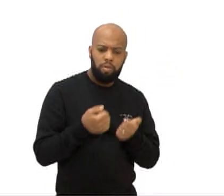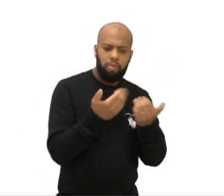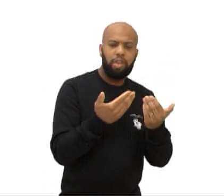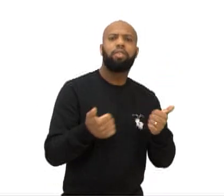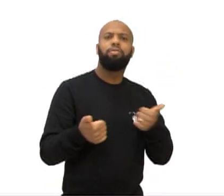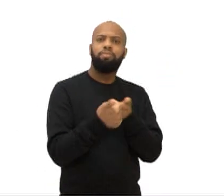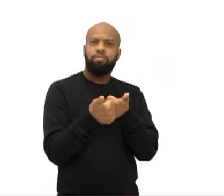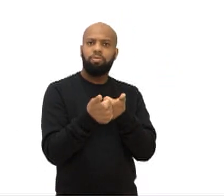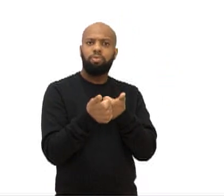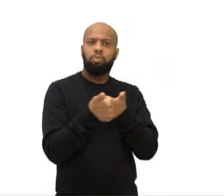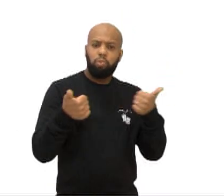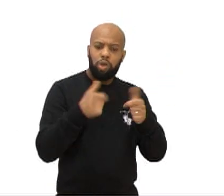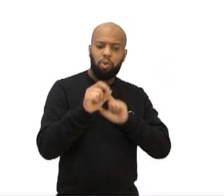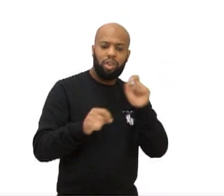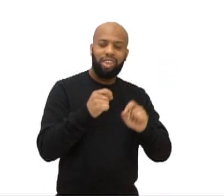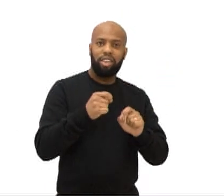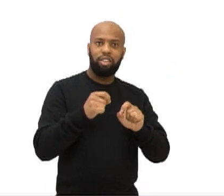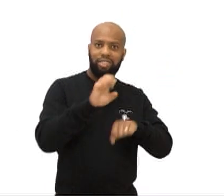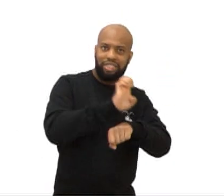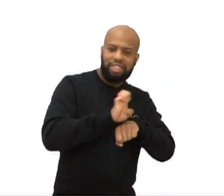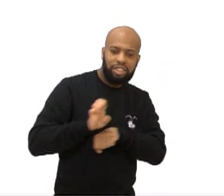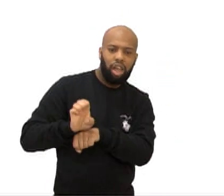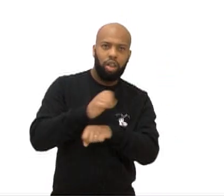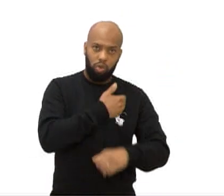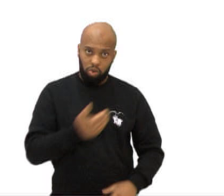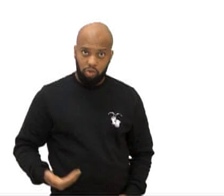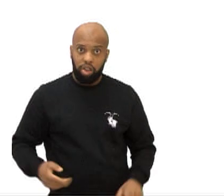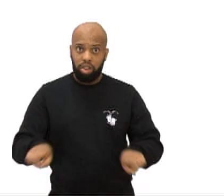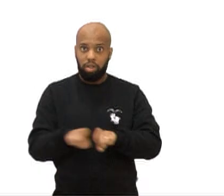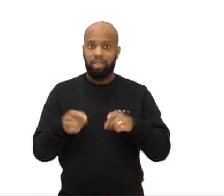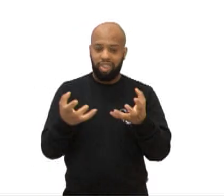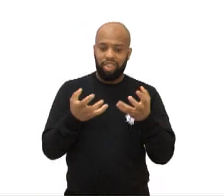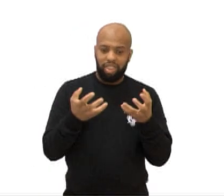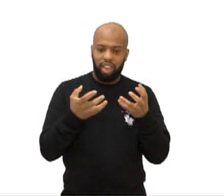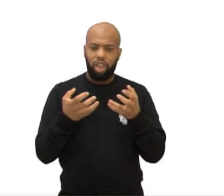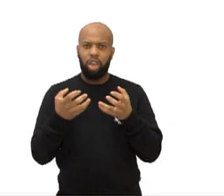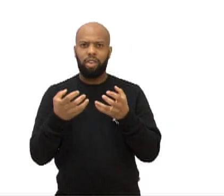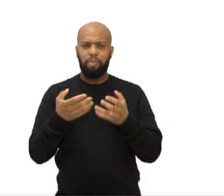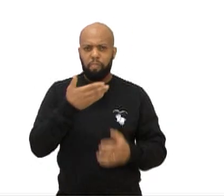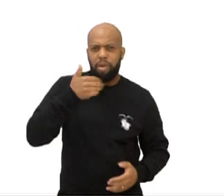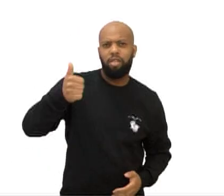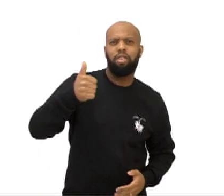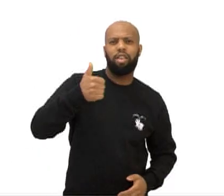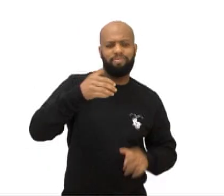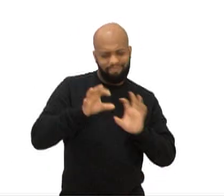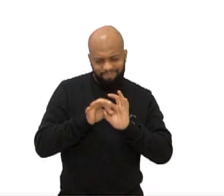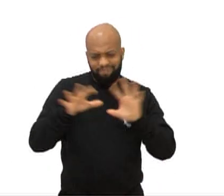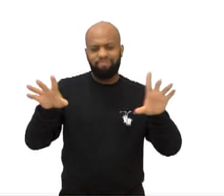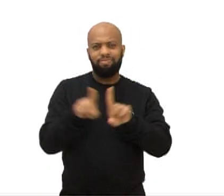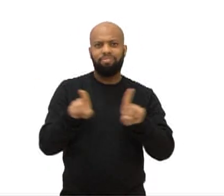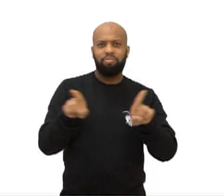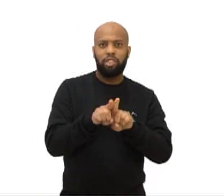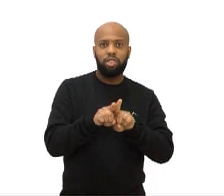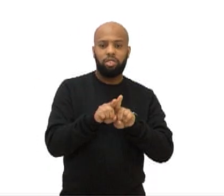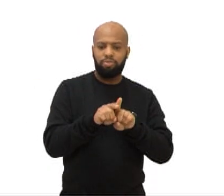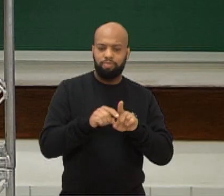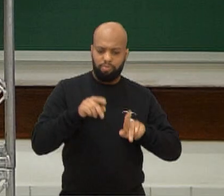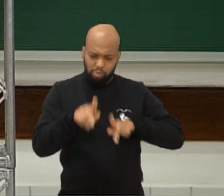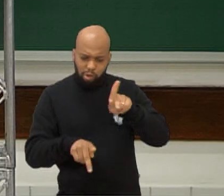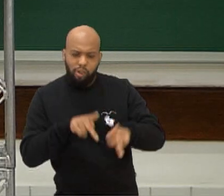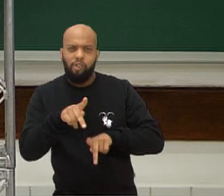destaca a importância dos conflitos para a construção da liberdade, para a construção ali de uma